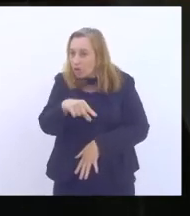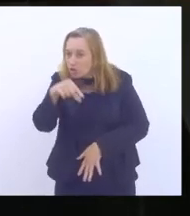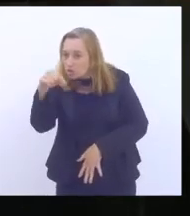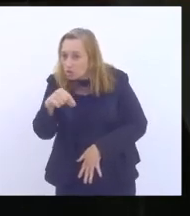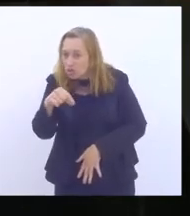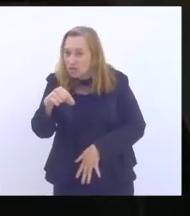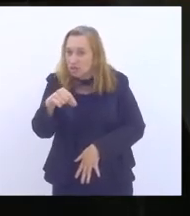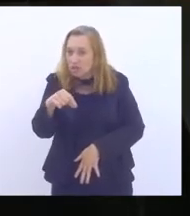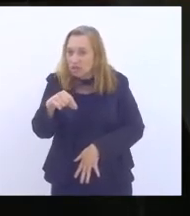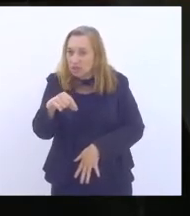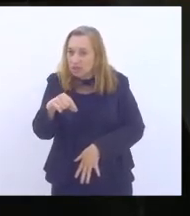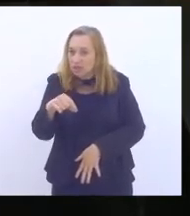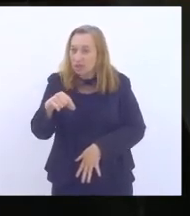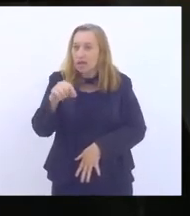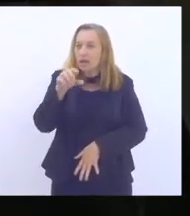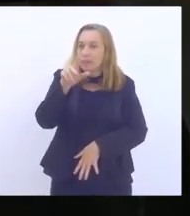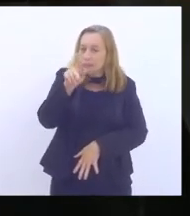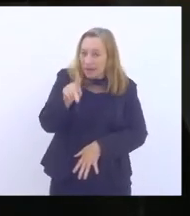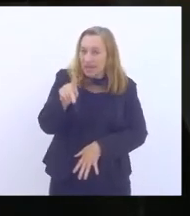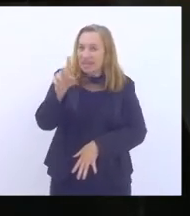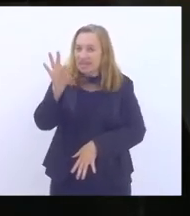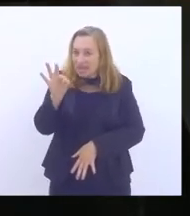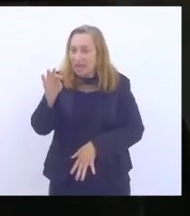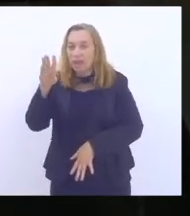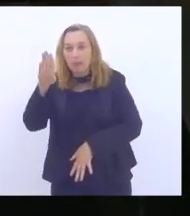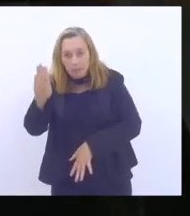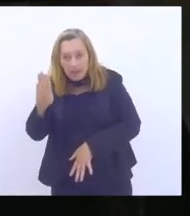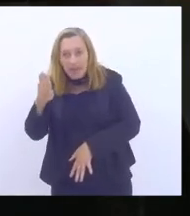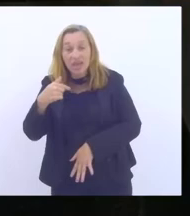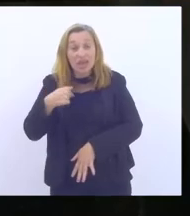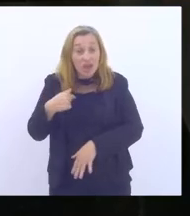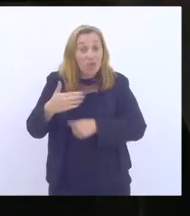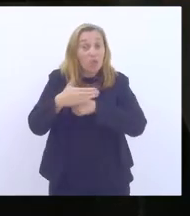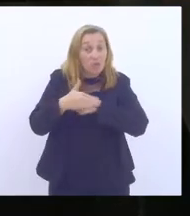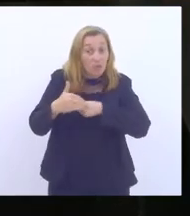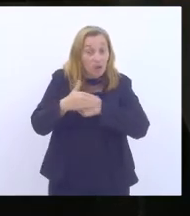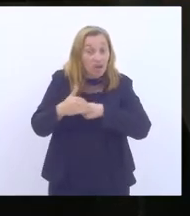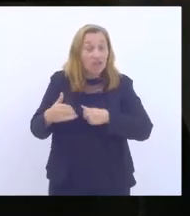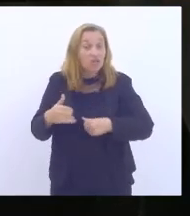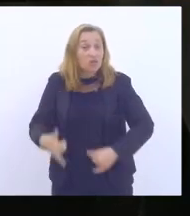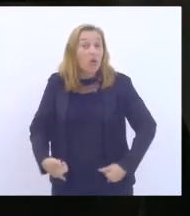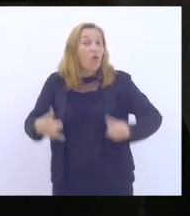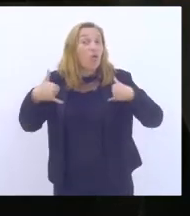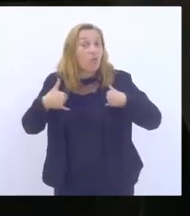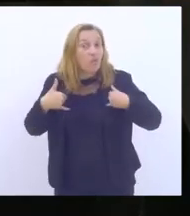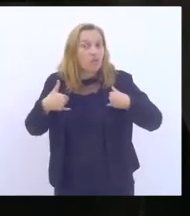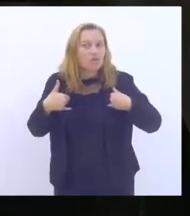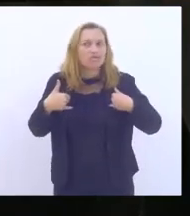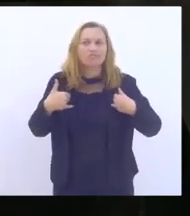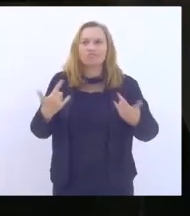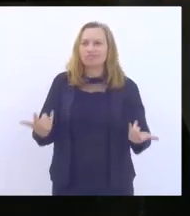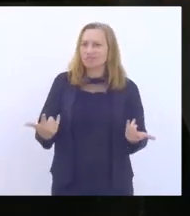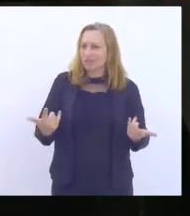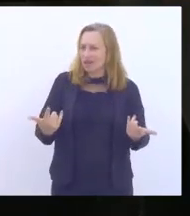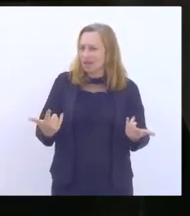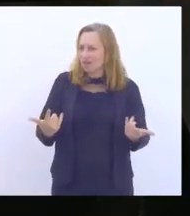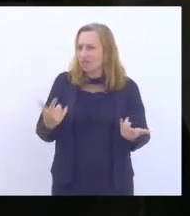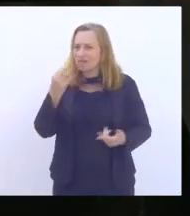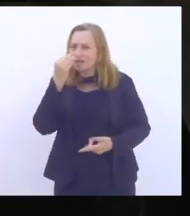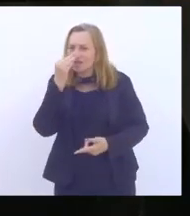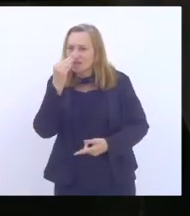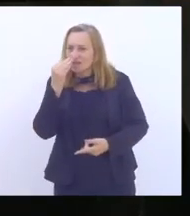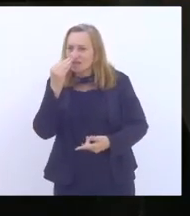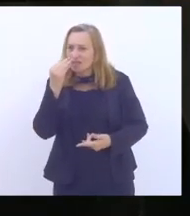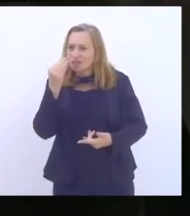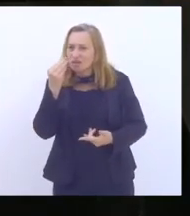ficar no PTB e fiquei com muito carinho e com muito orgulho não desmerece o meu trabalho